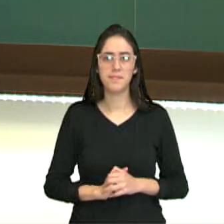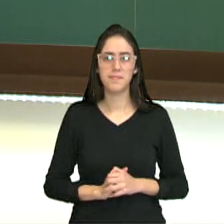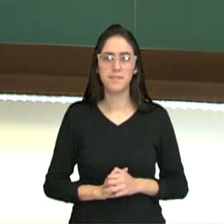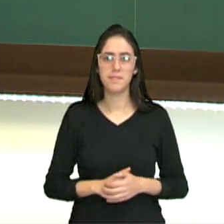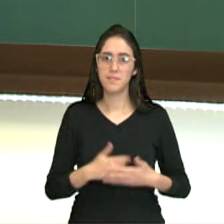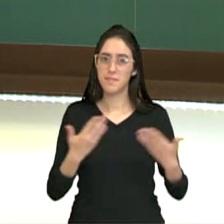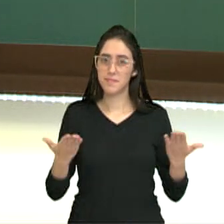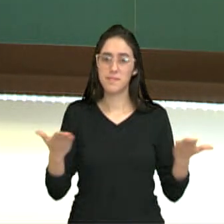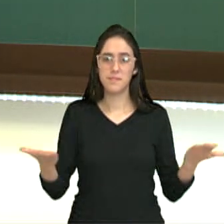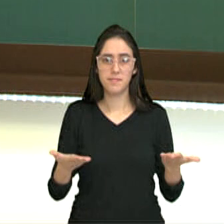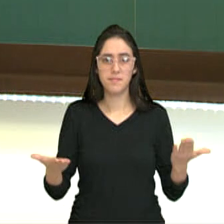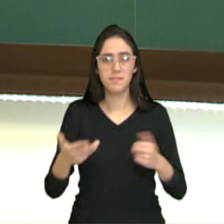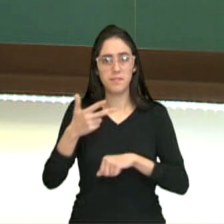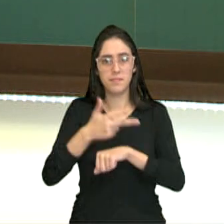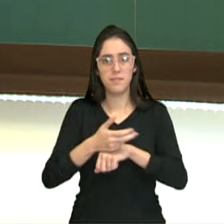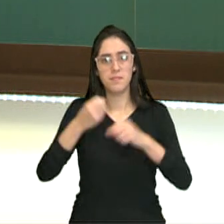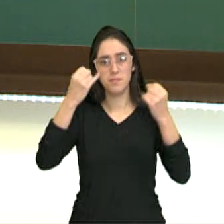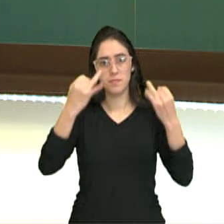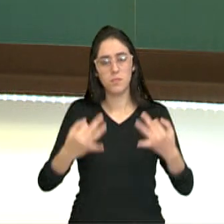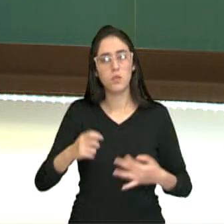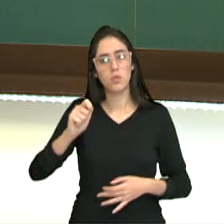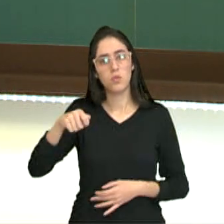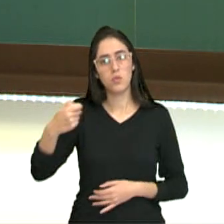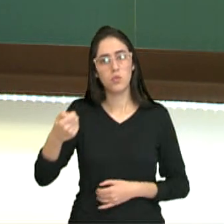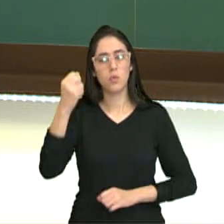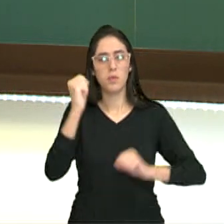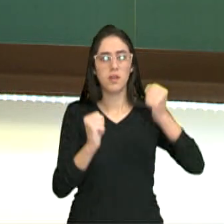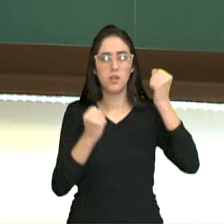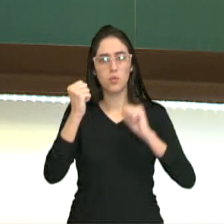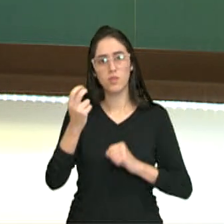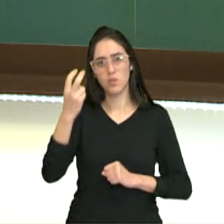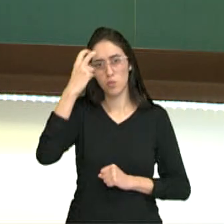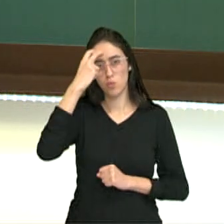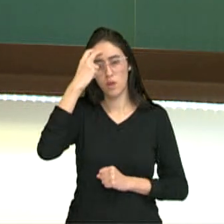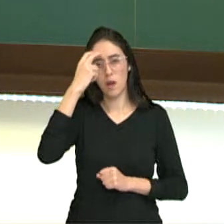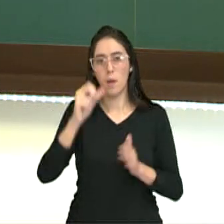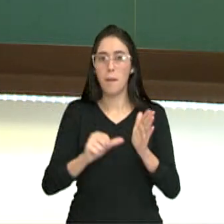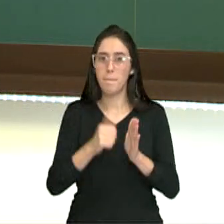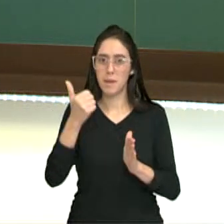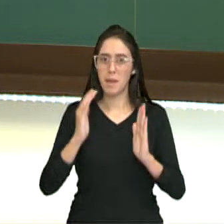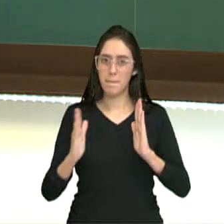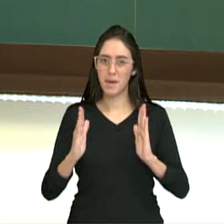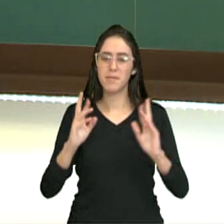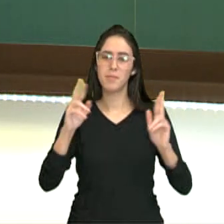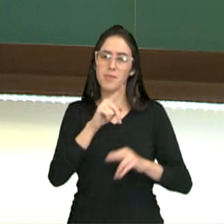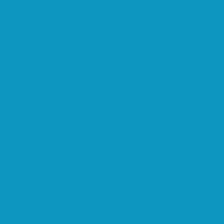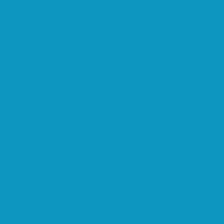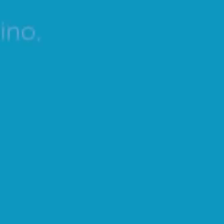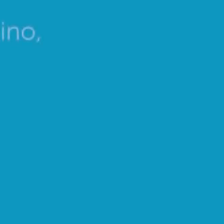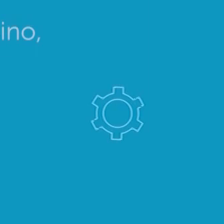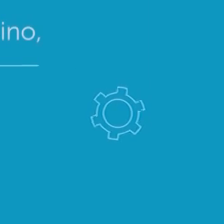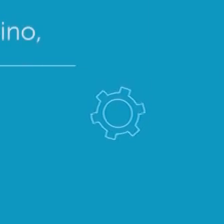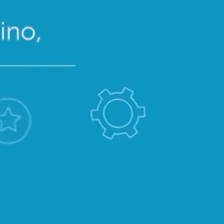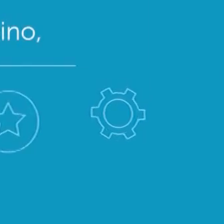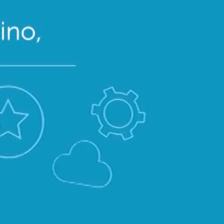Bom, então nesse vídeo nós falamos sobre indústria cultural, parte 1, eu espero que vocês tenham gostado e até breve.